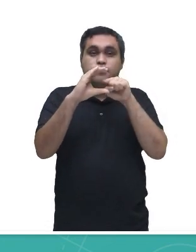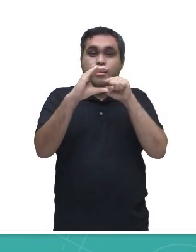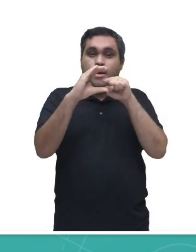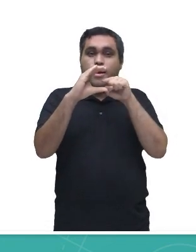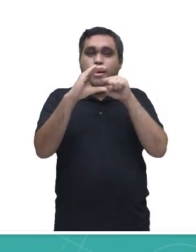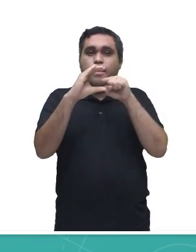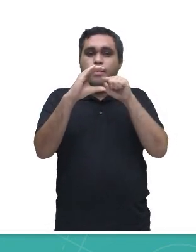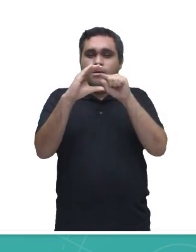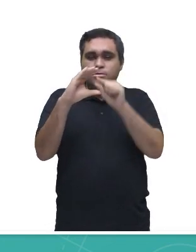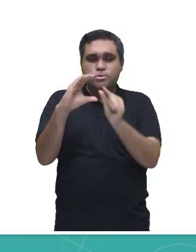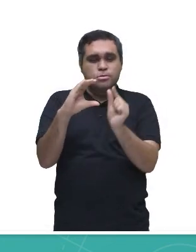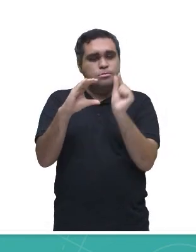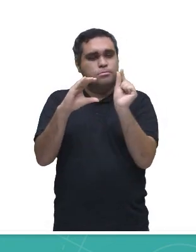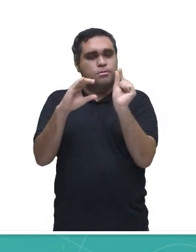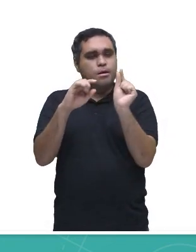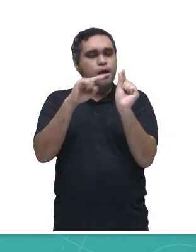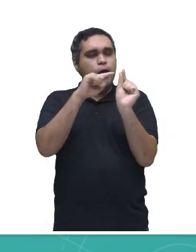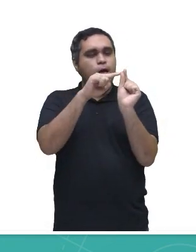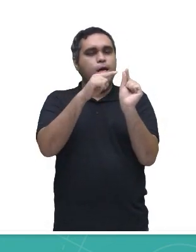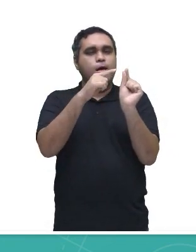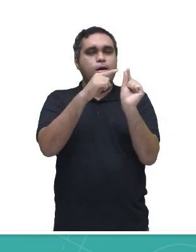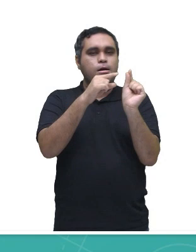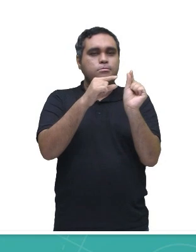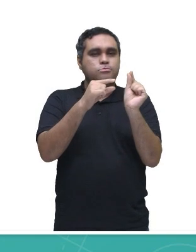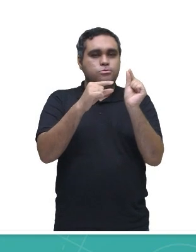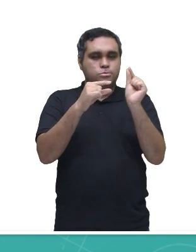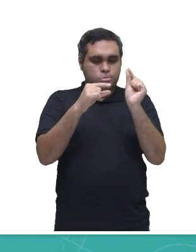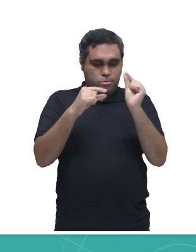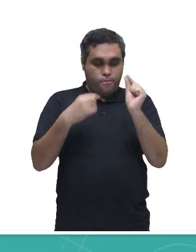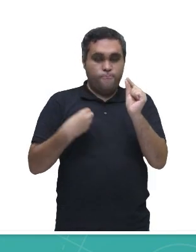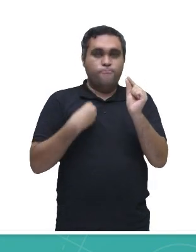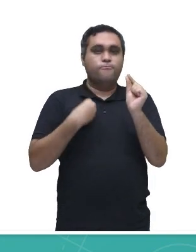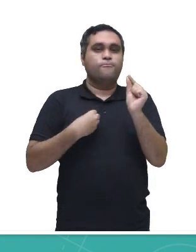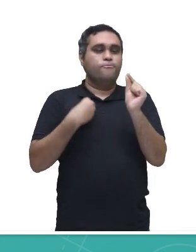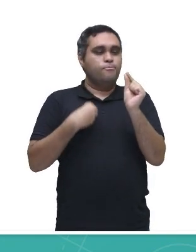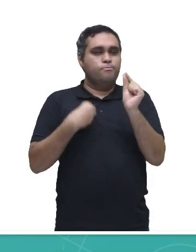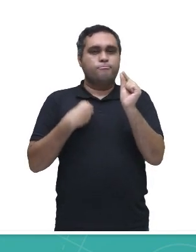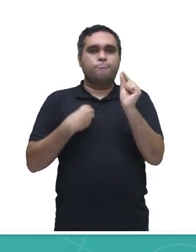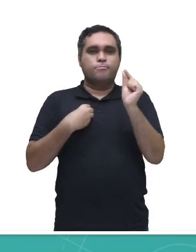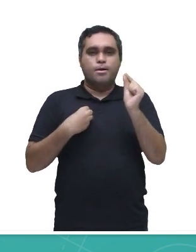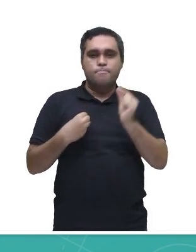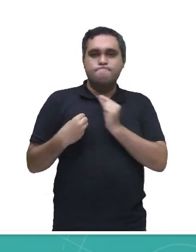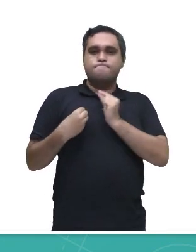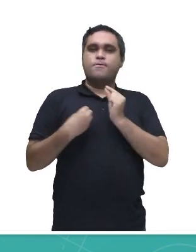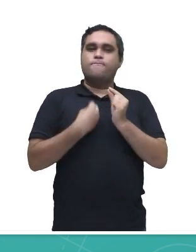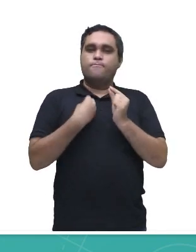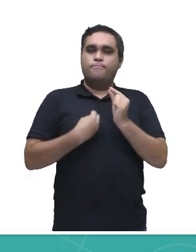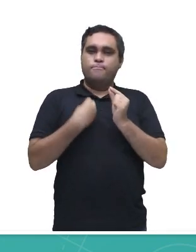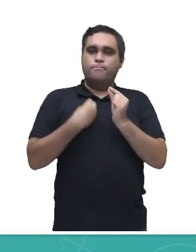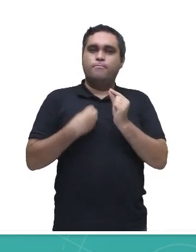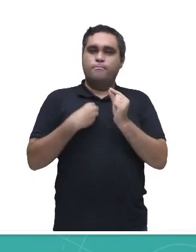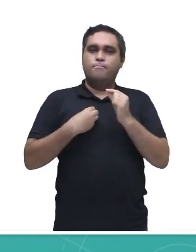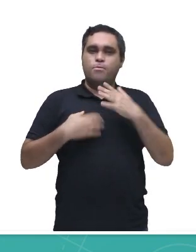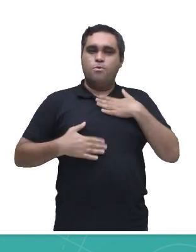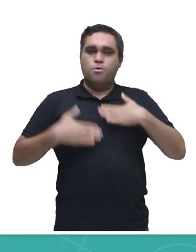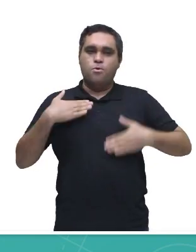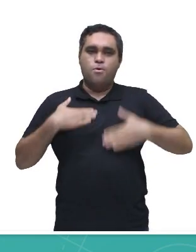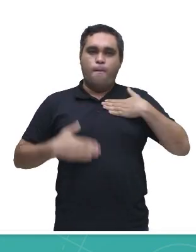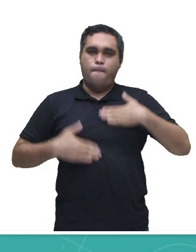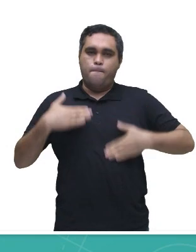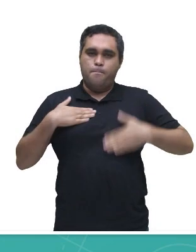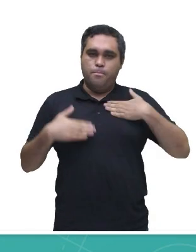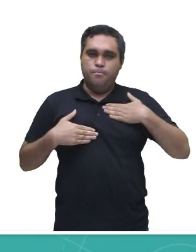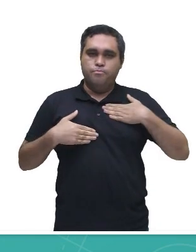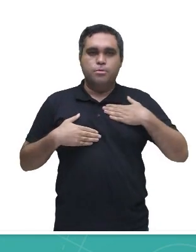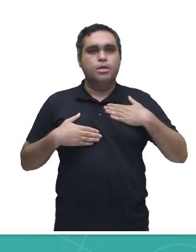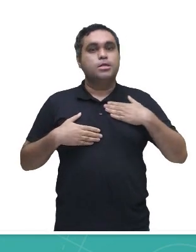um organismo. A célula é a menor parte que faz um organismo funcionar. Importante falar isso porque tudo acontece